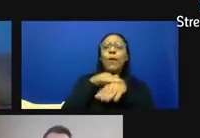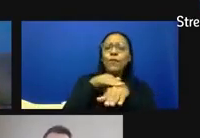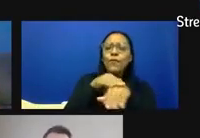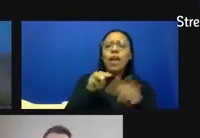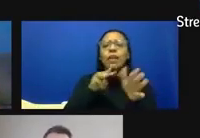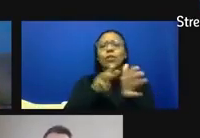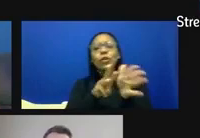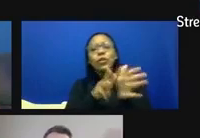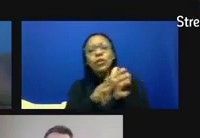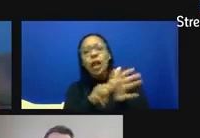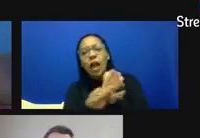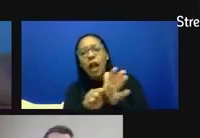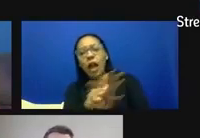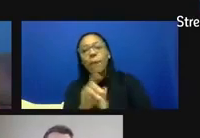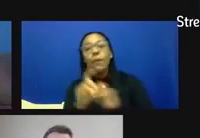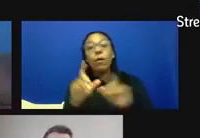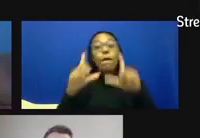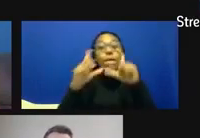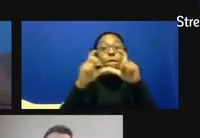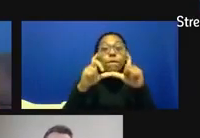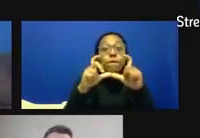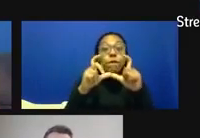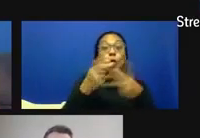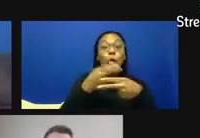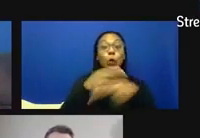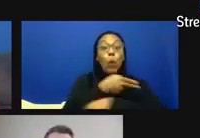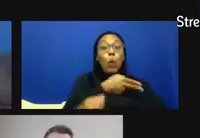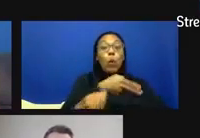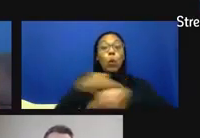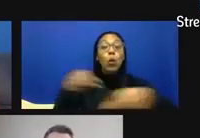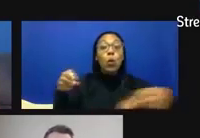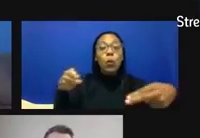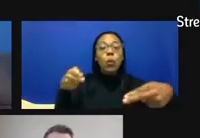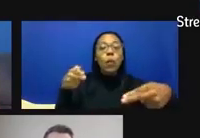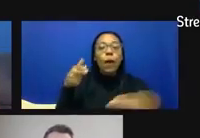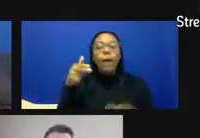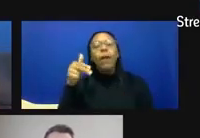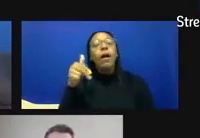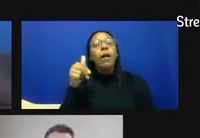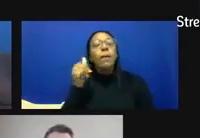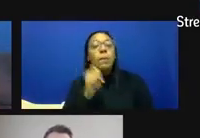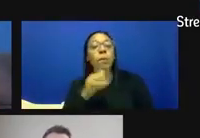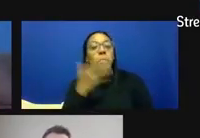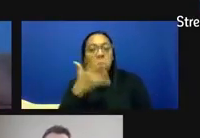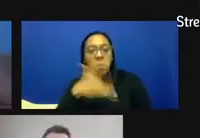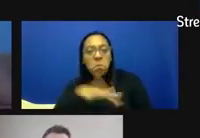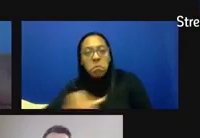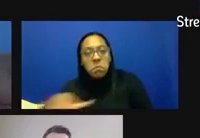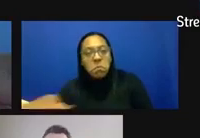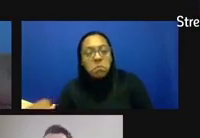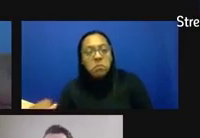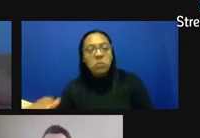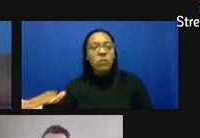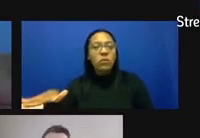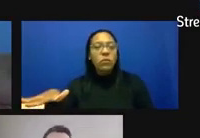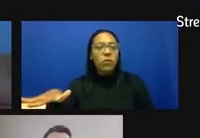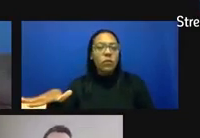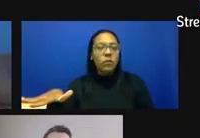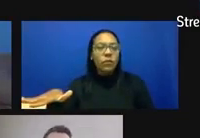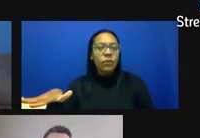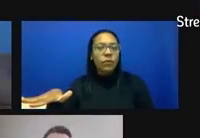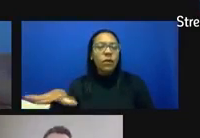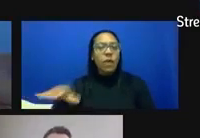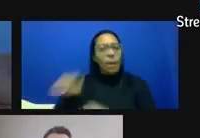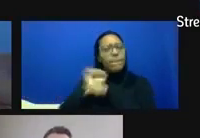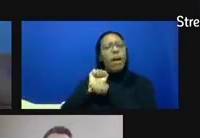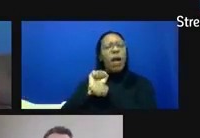nude de uma menor de idade, ou mesmo de uma mulher adulta que não autorizou, que é de terceiro, né? Óbvio que não autorizou. autorizou, e por aí vai, fala, pô, para de mandar